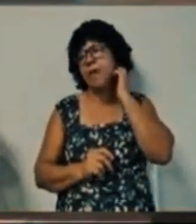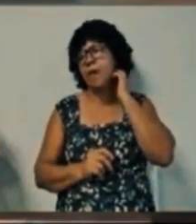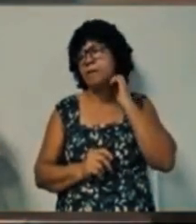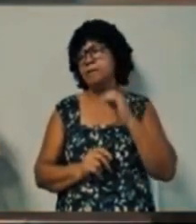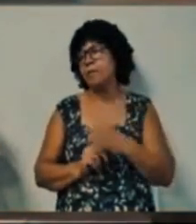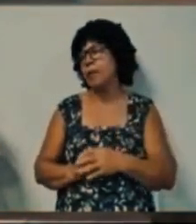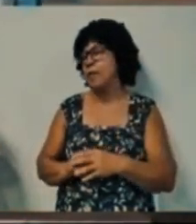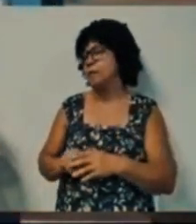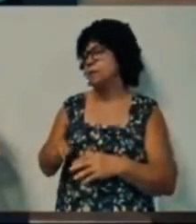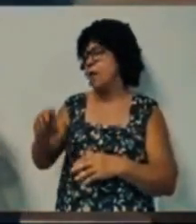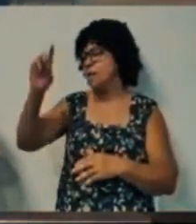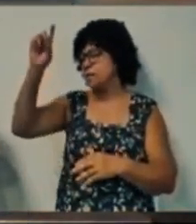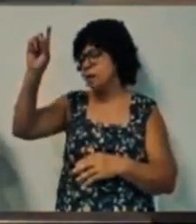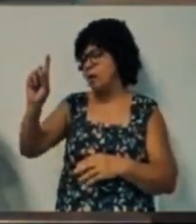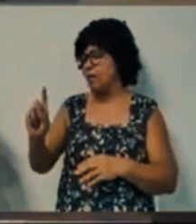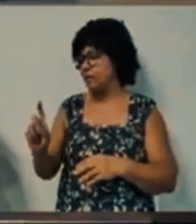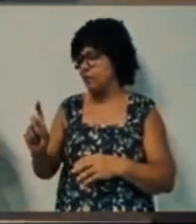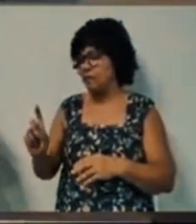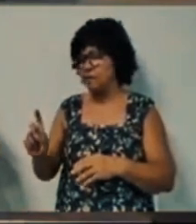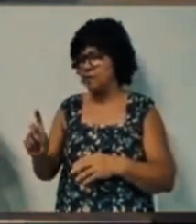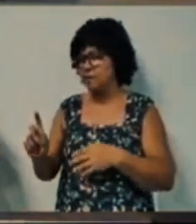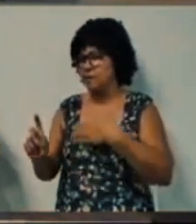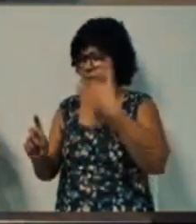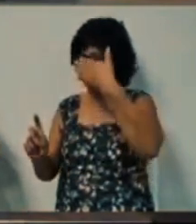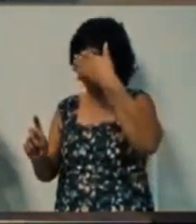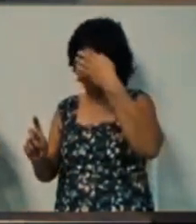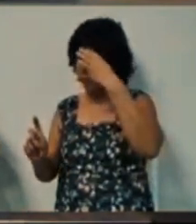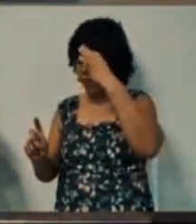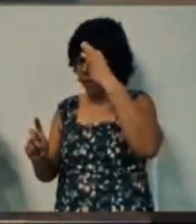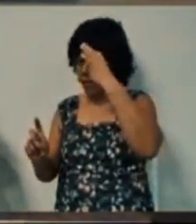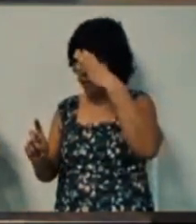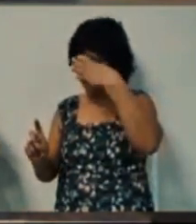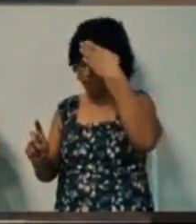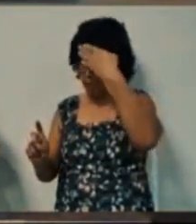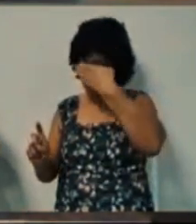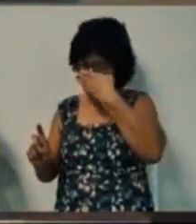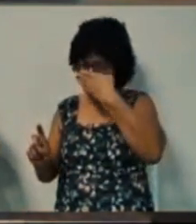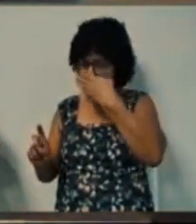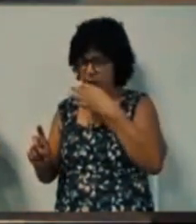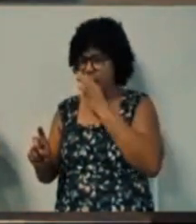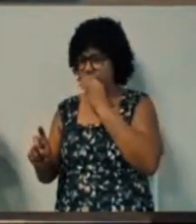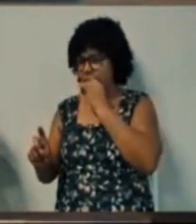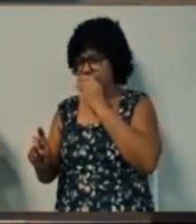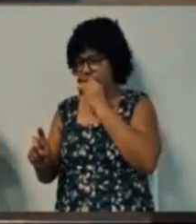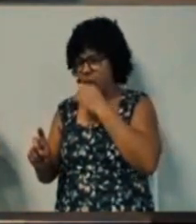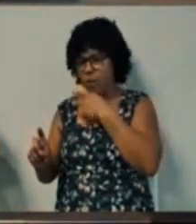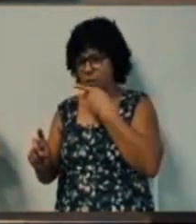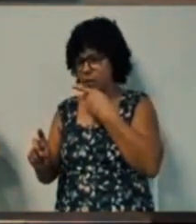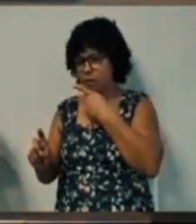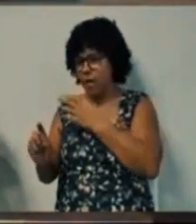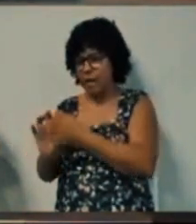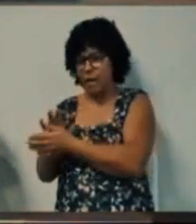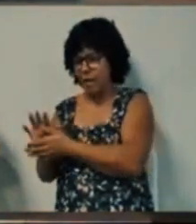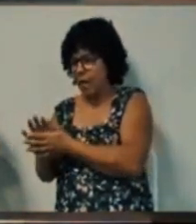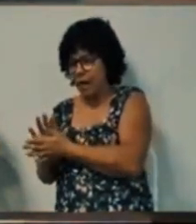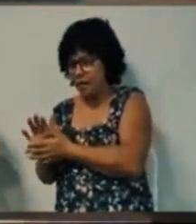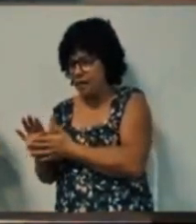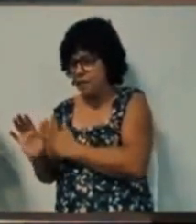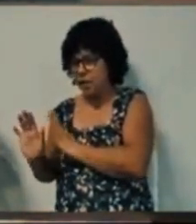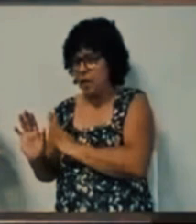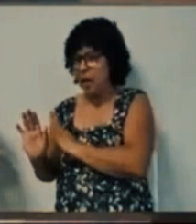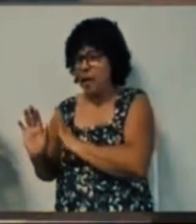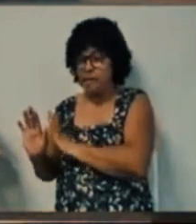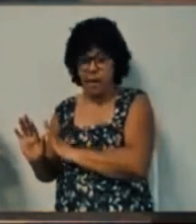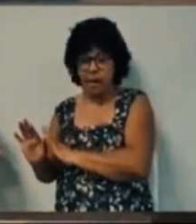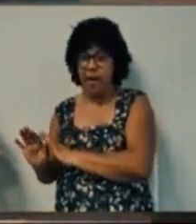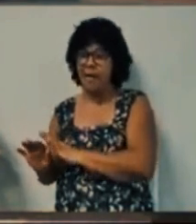não fala, tem ouvido, não ouve. Eu até tentei conversar com ela, mas não tive êxito. Mas agora eu estou indo